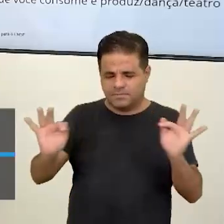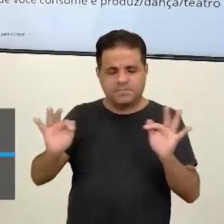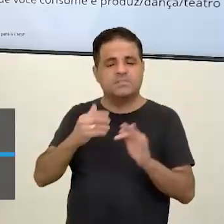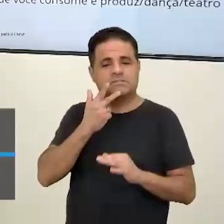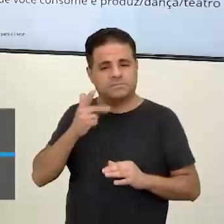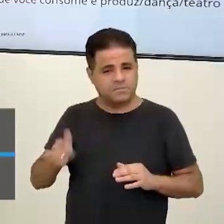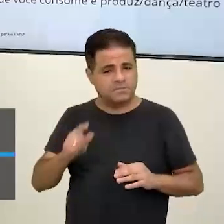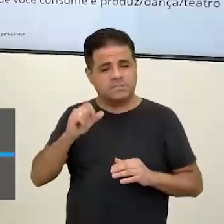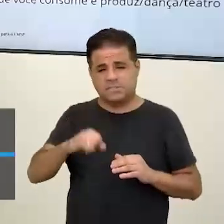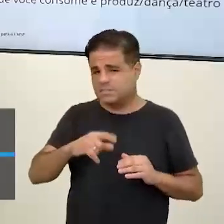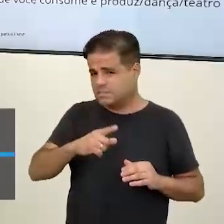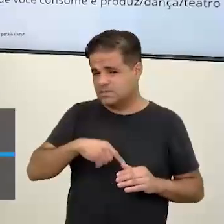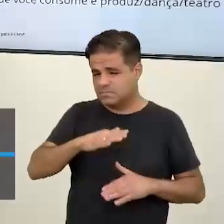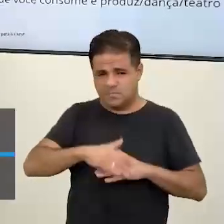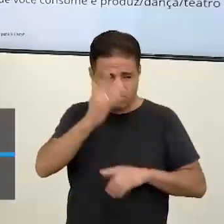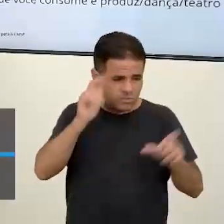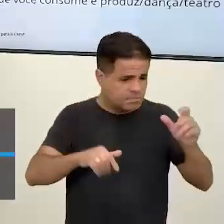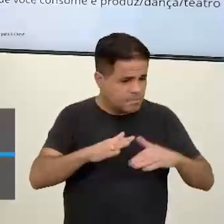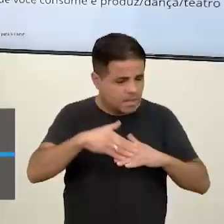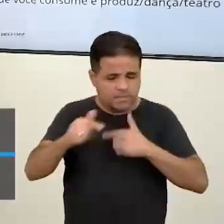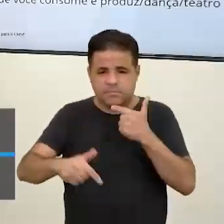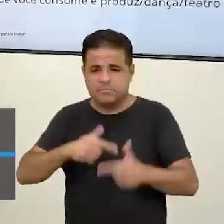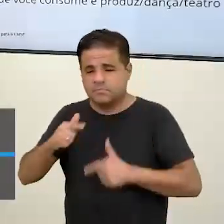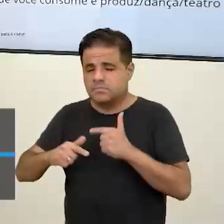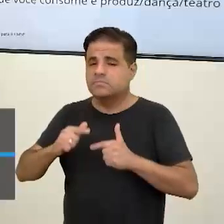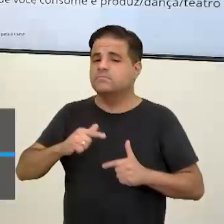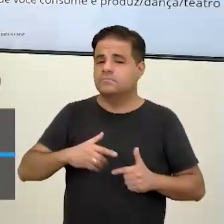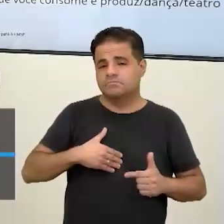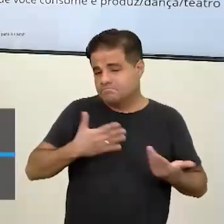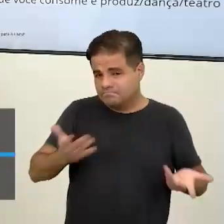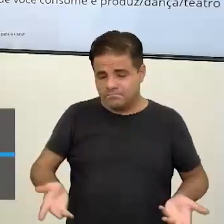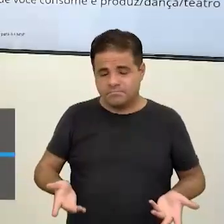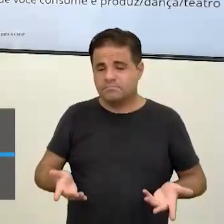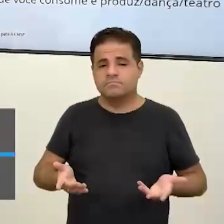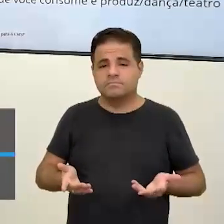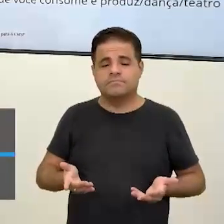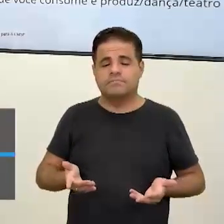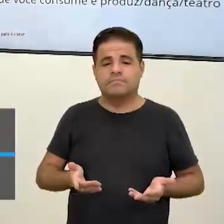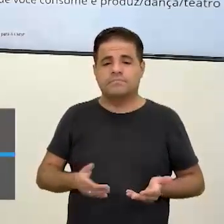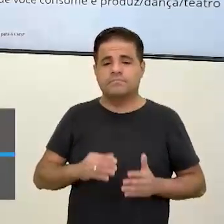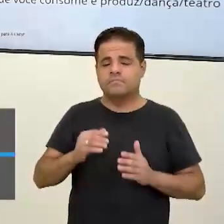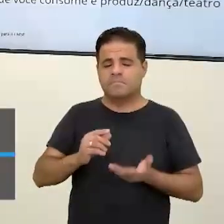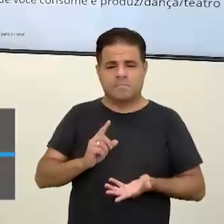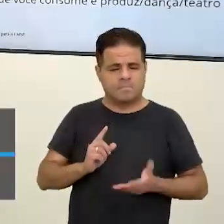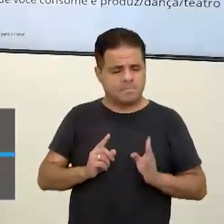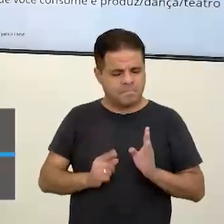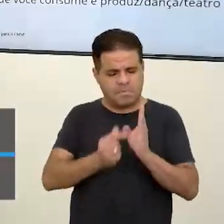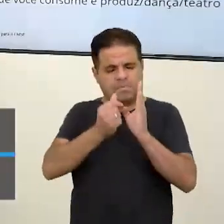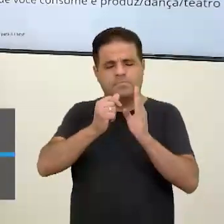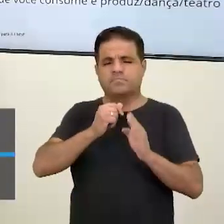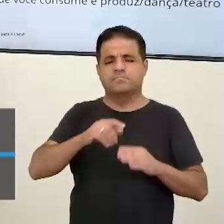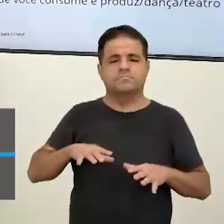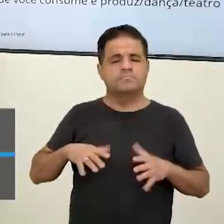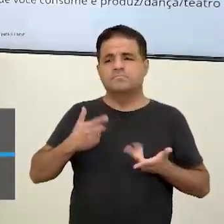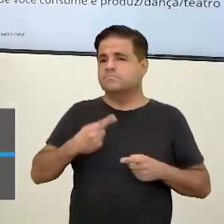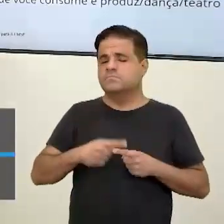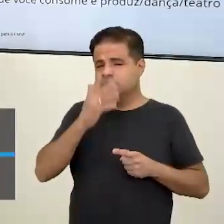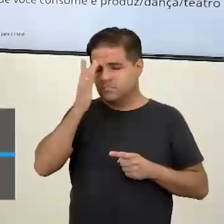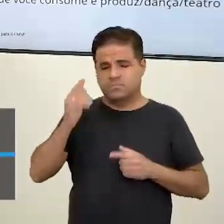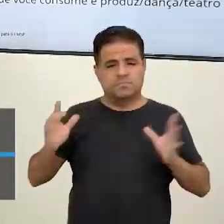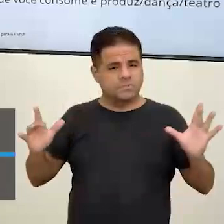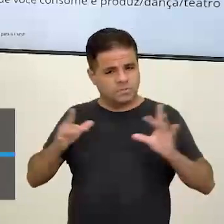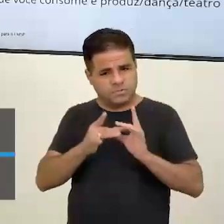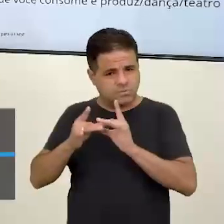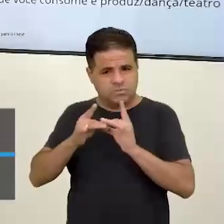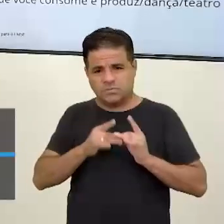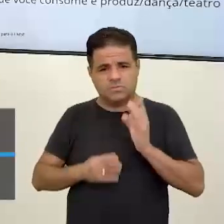ele diz assim: se existem mais trabalhadores do que burgueses, proprietários, por que os trabalhadores não se